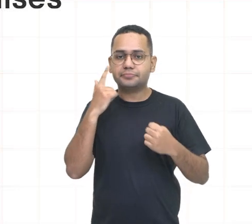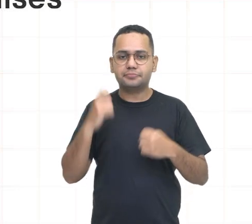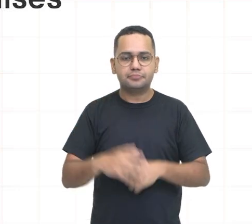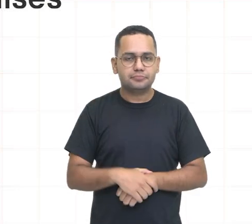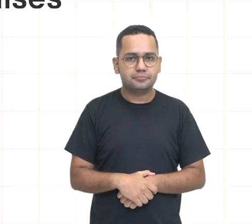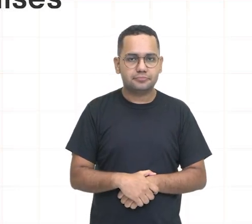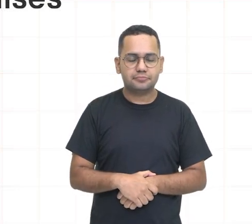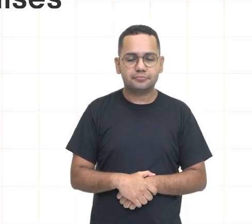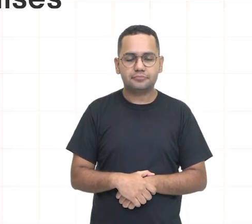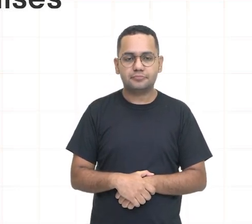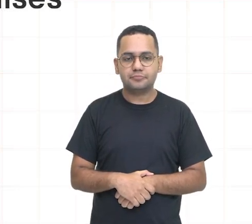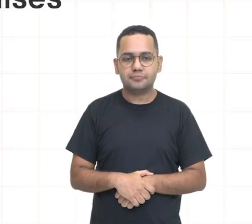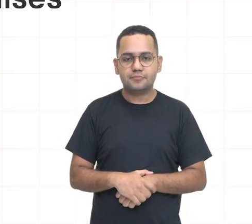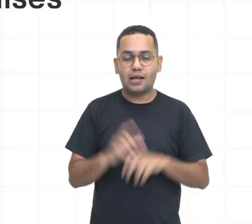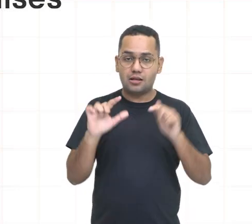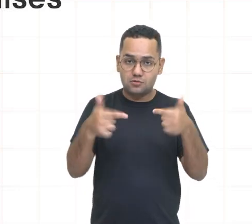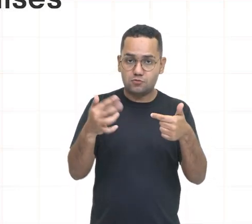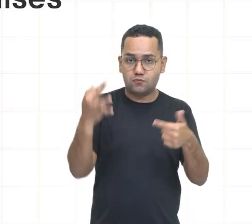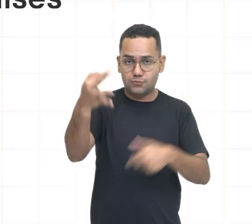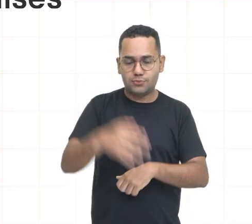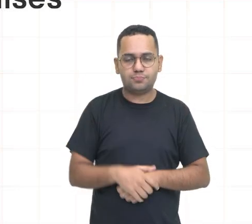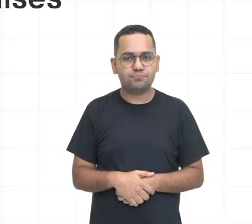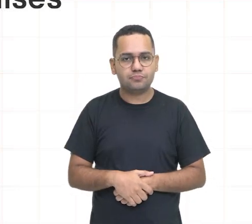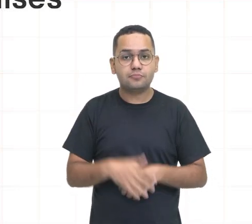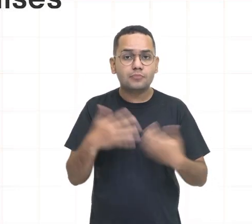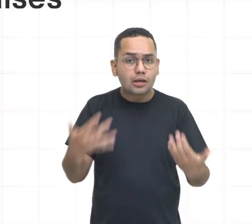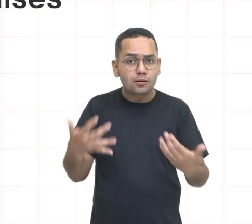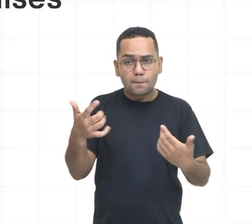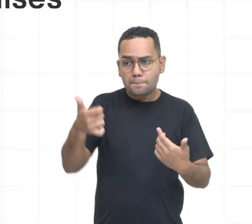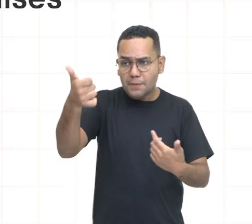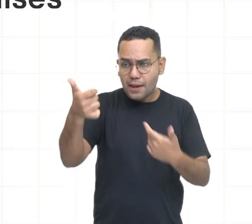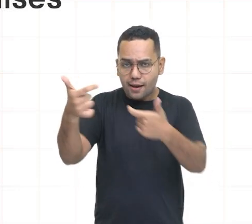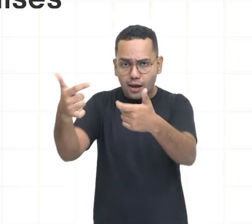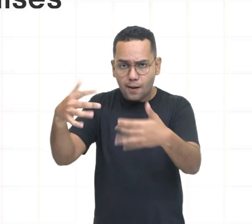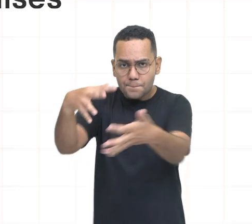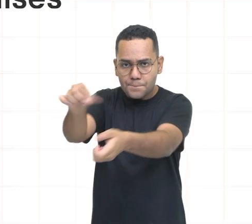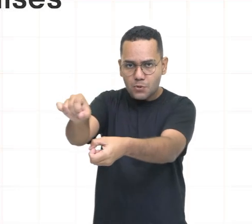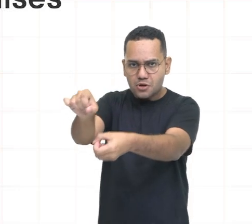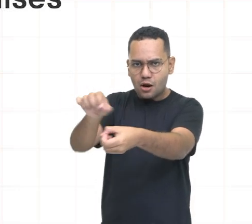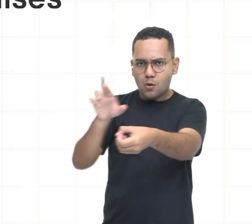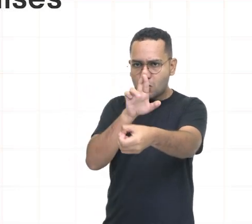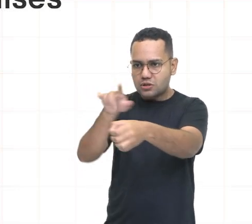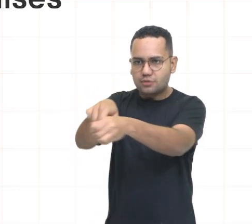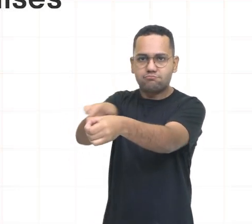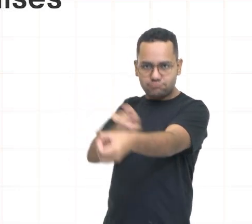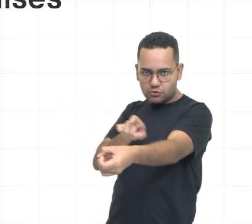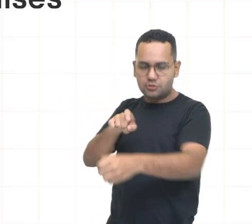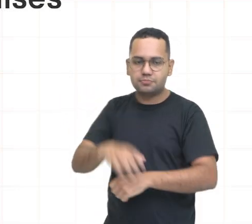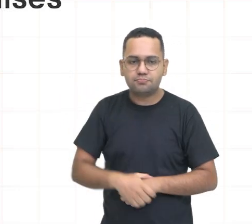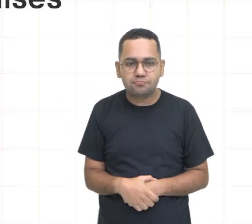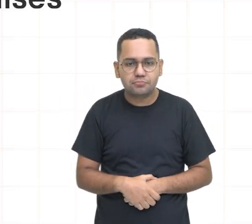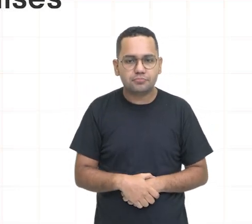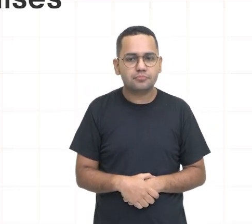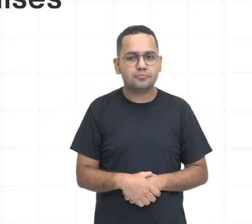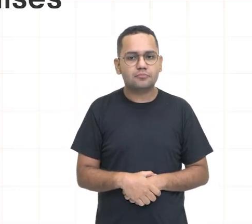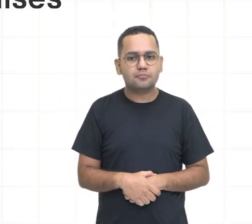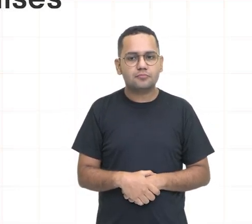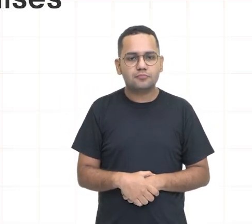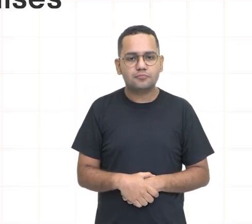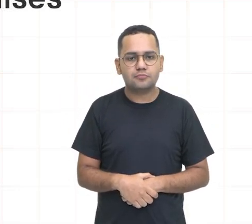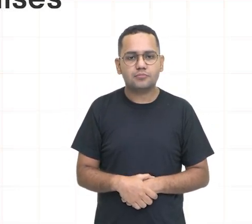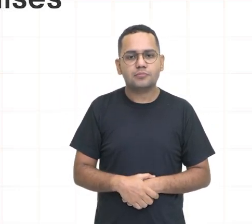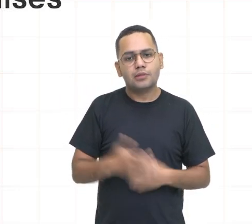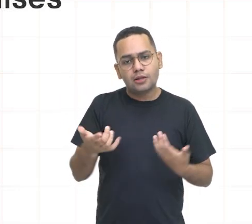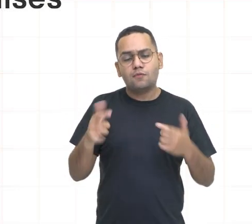Consequências. A Rússia se retira da Primeira Guerra Mundial. O primeiro ato importante do novo governo foi a retirada da Rússia